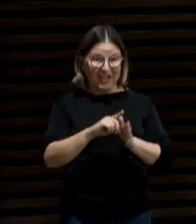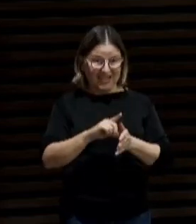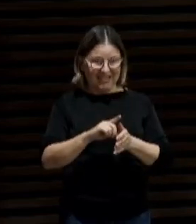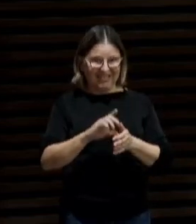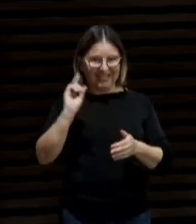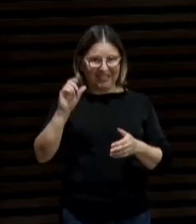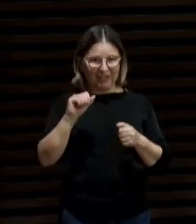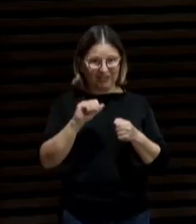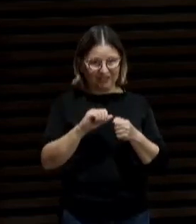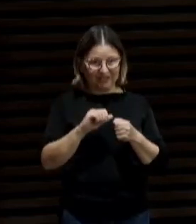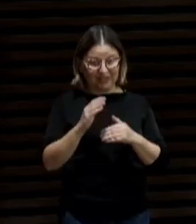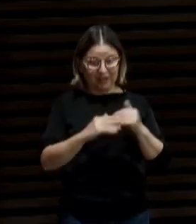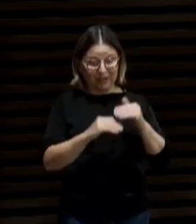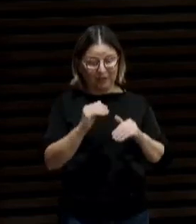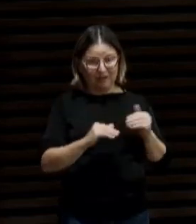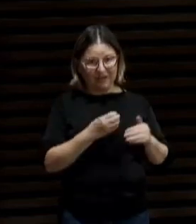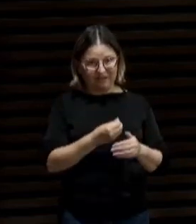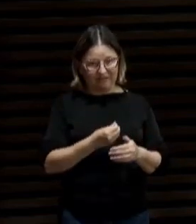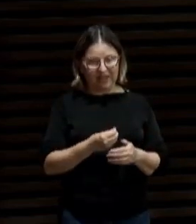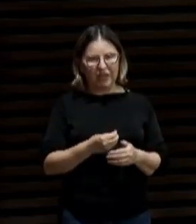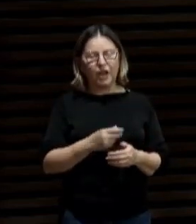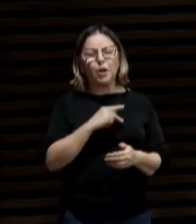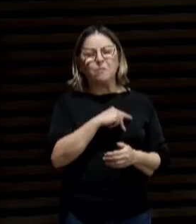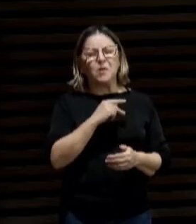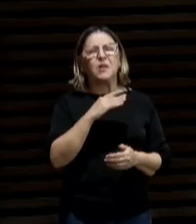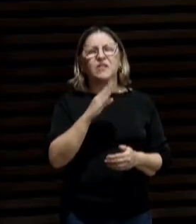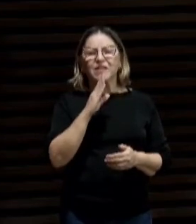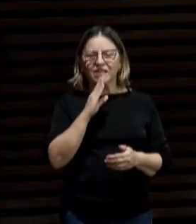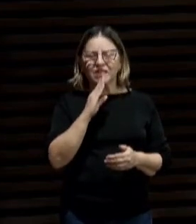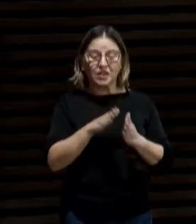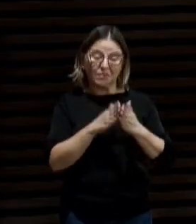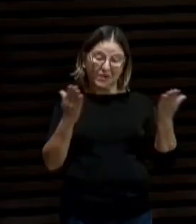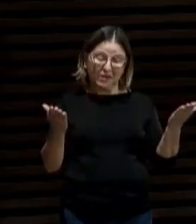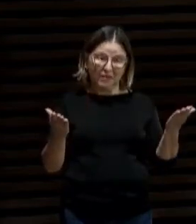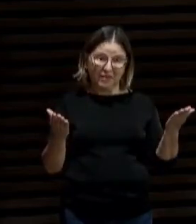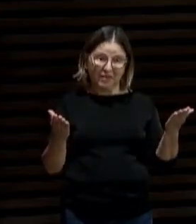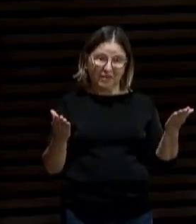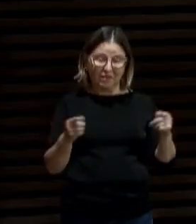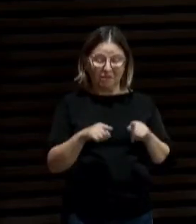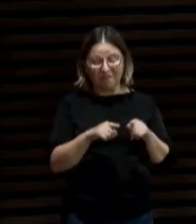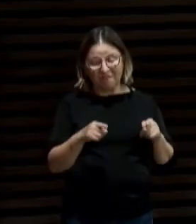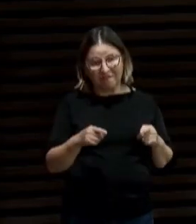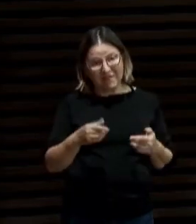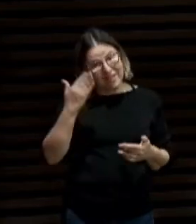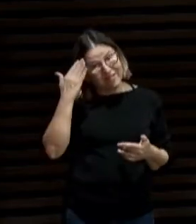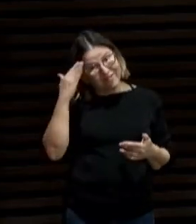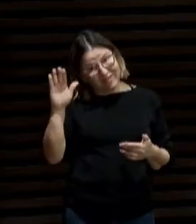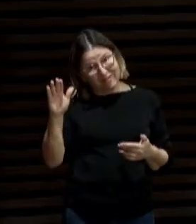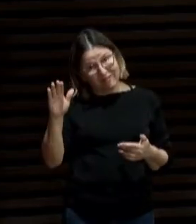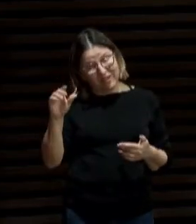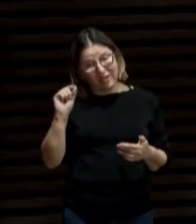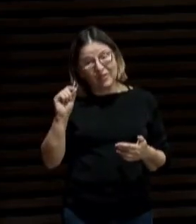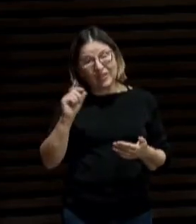obra na vida dele, ele conhecia a Bíblia, ele sabia tudo, mas não tinha a menor ideia do que era o